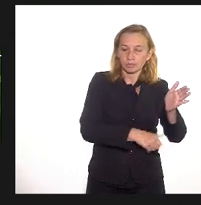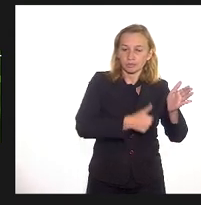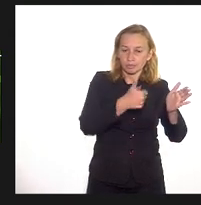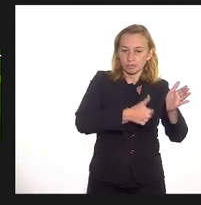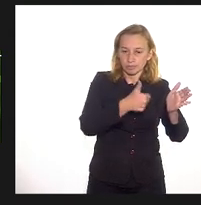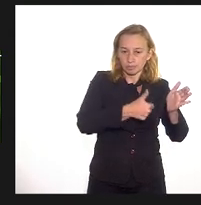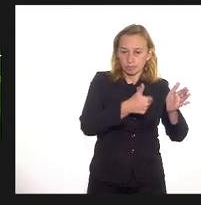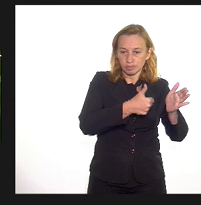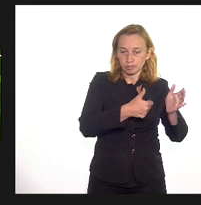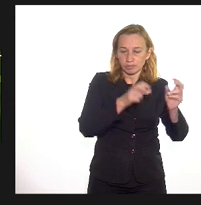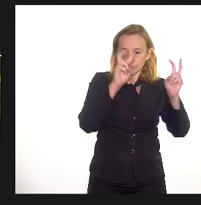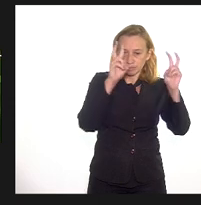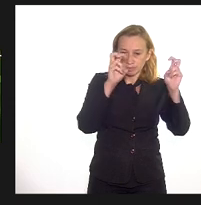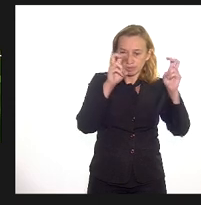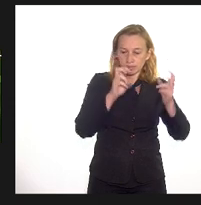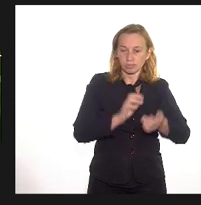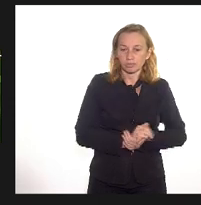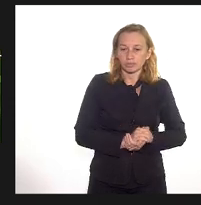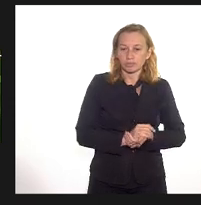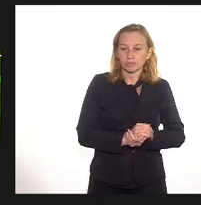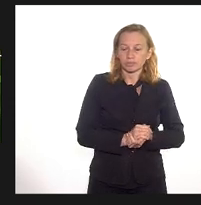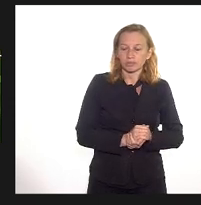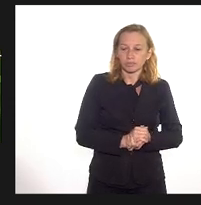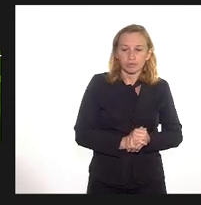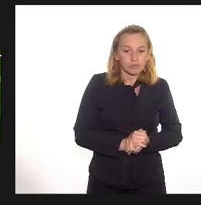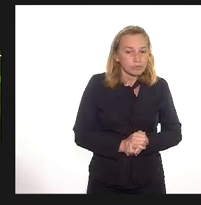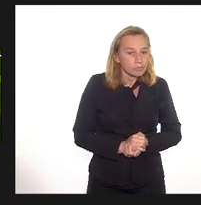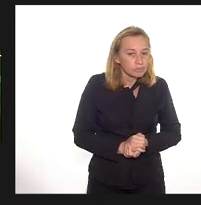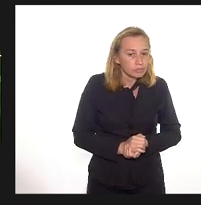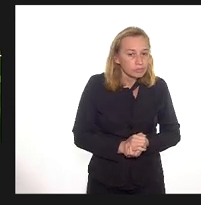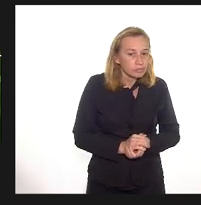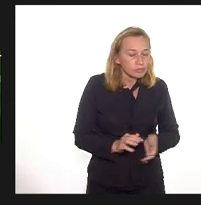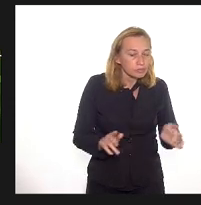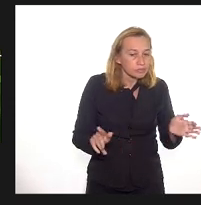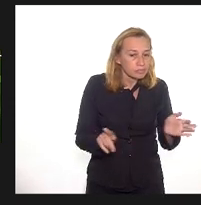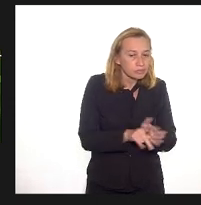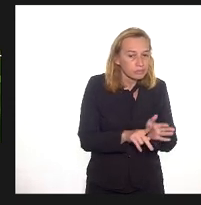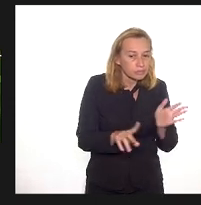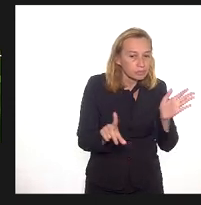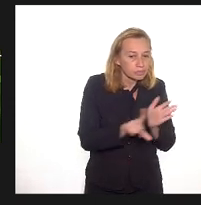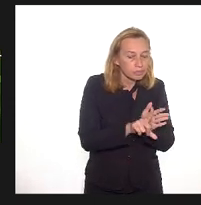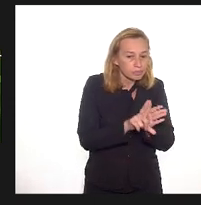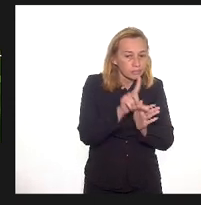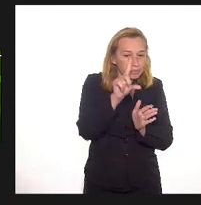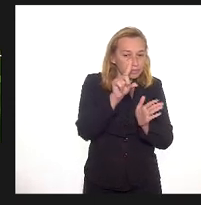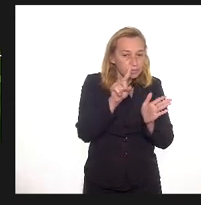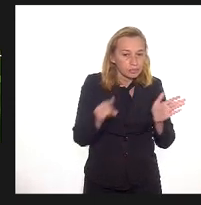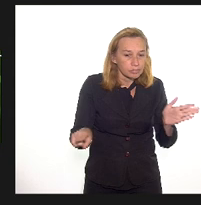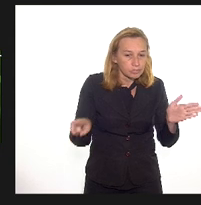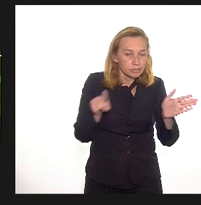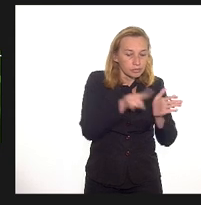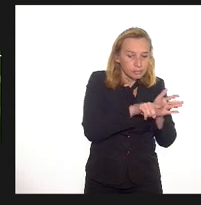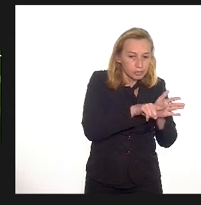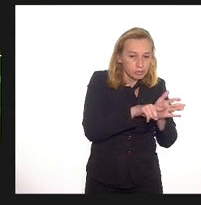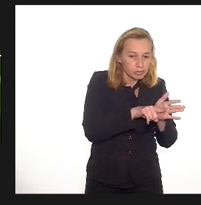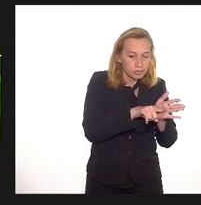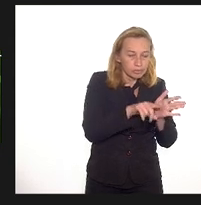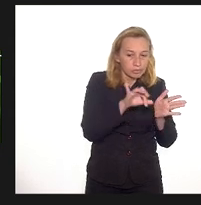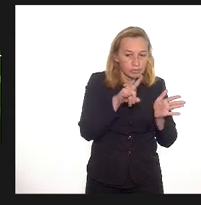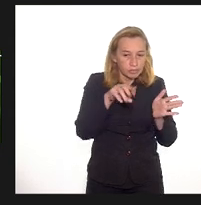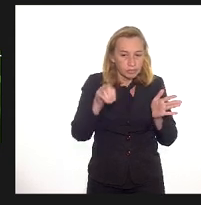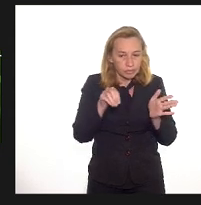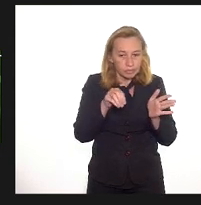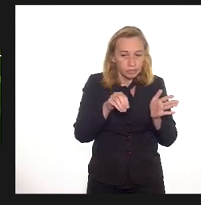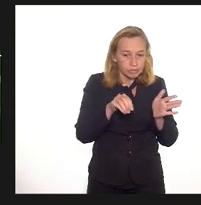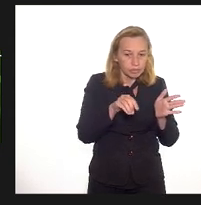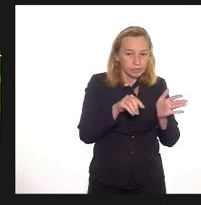questão. Porque foram objetos de lei e de redução de alíquota como incentivo